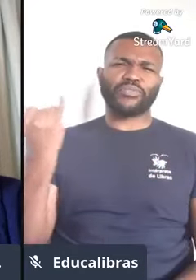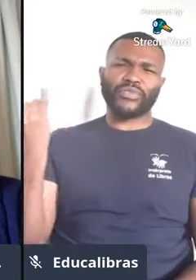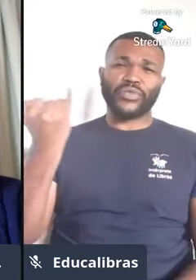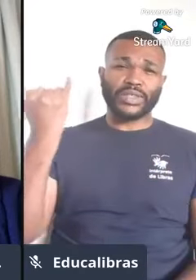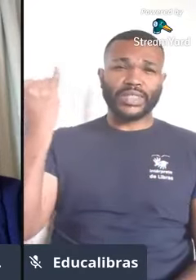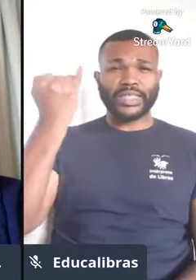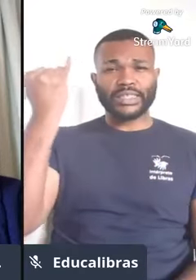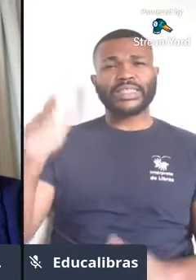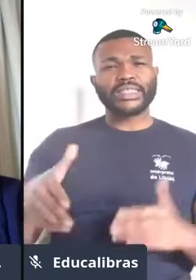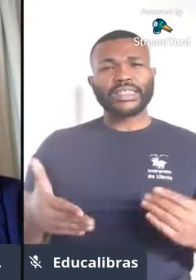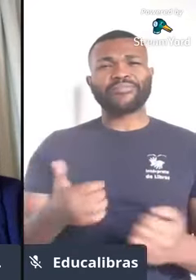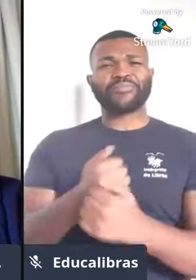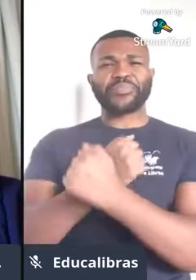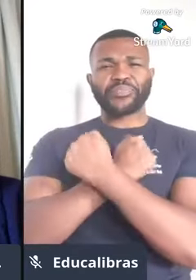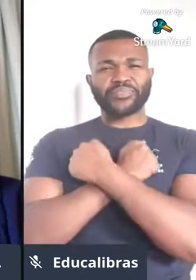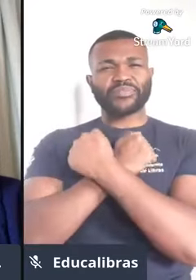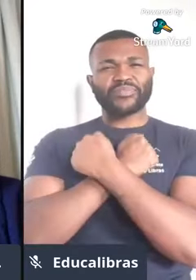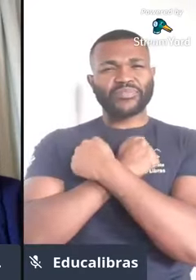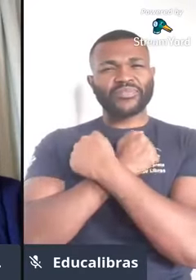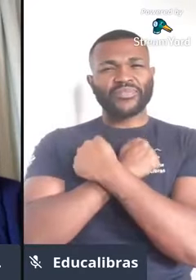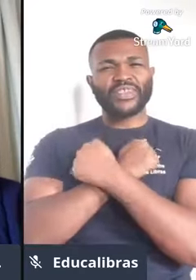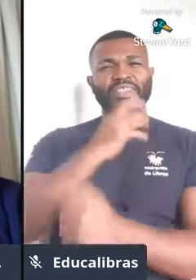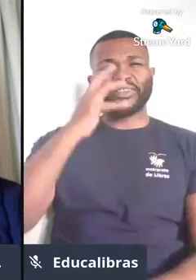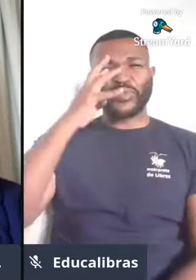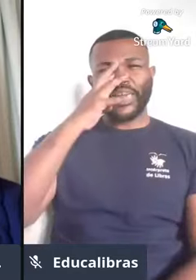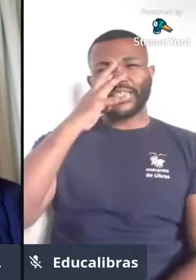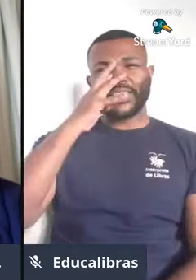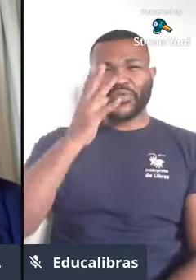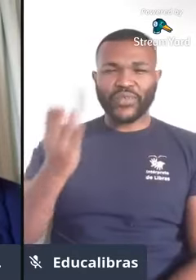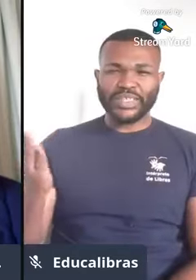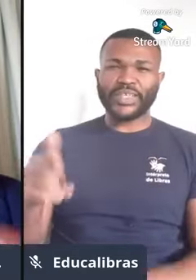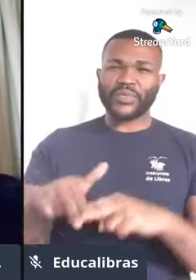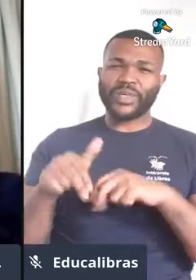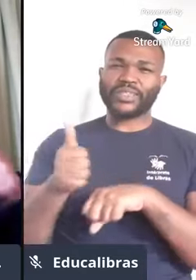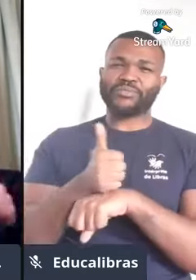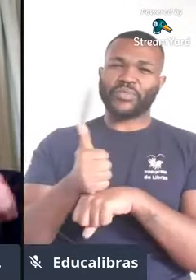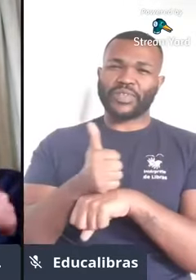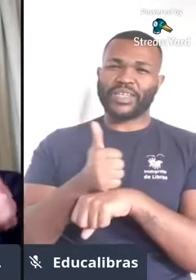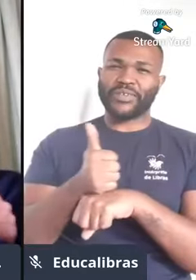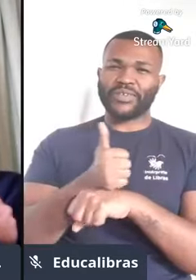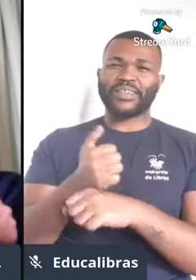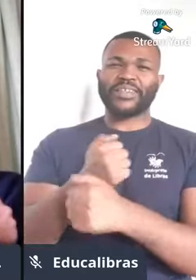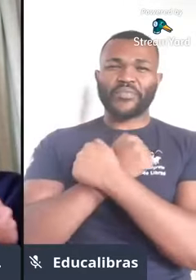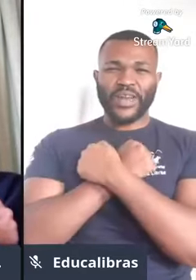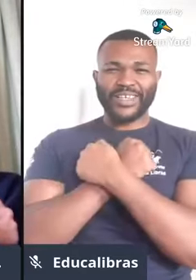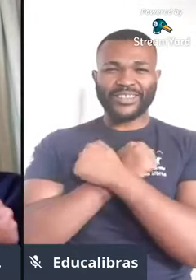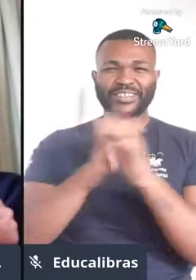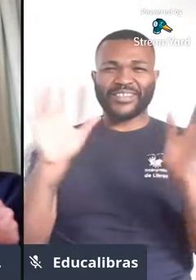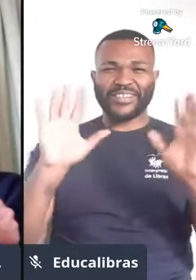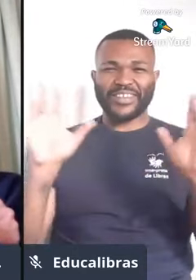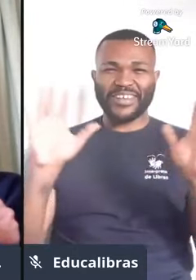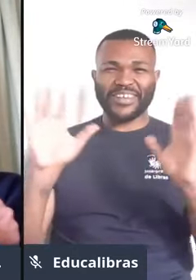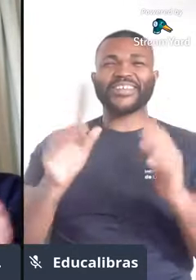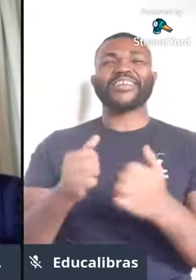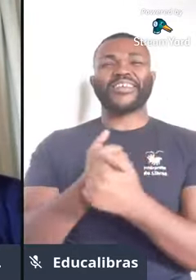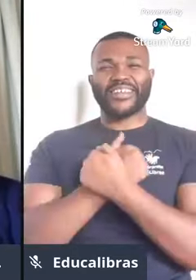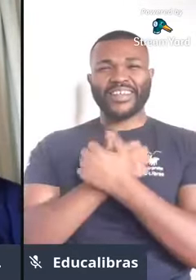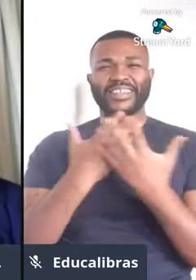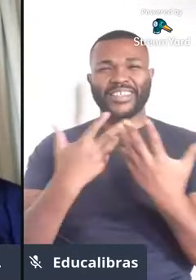aqui o meu abraço e minha admiração a você pelo seu trabalho. Obrigado. Recíproco, um